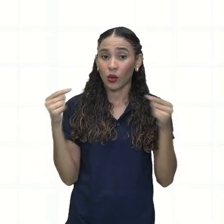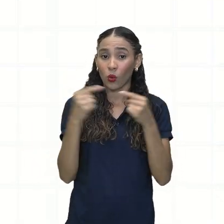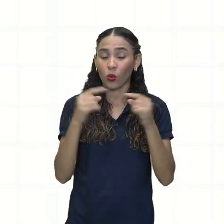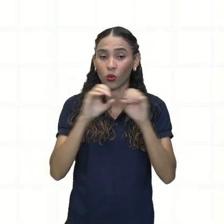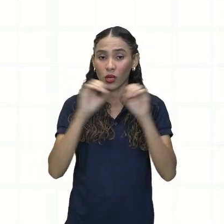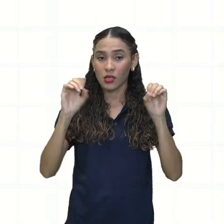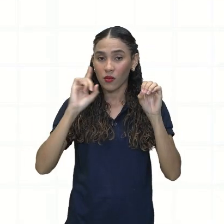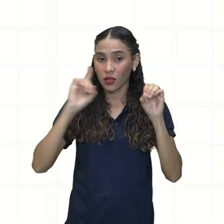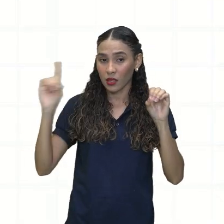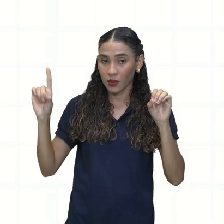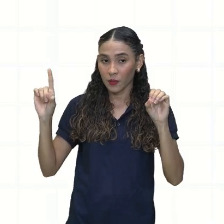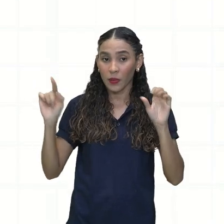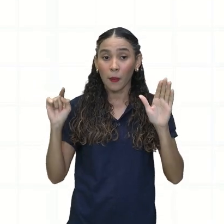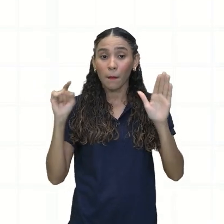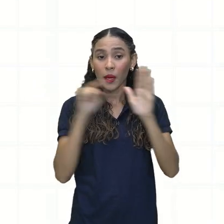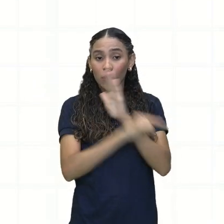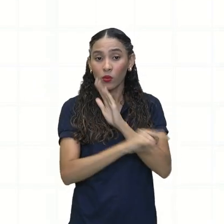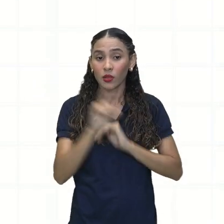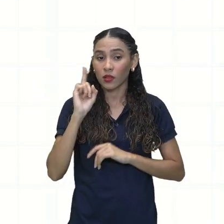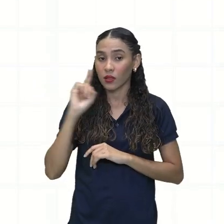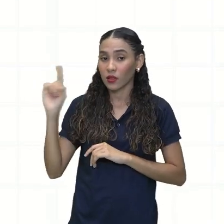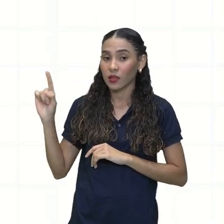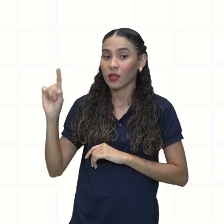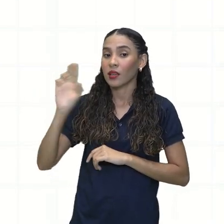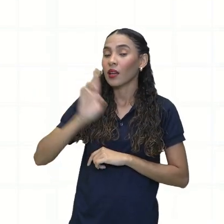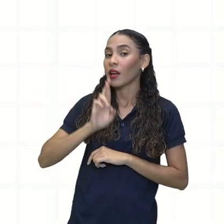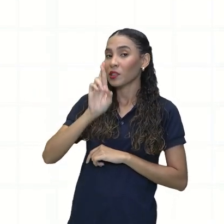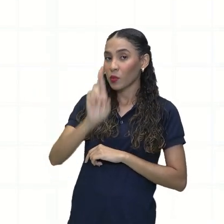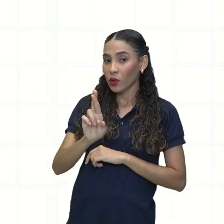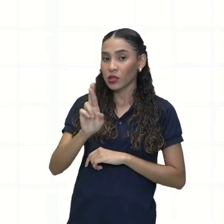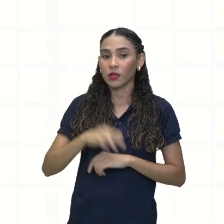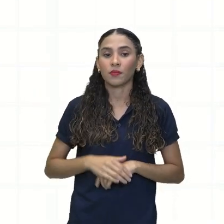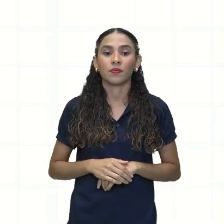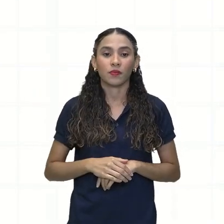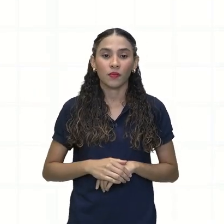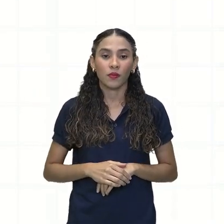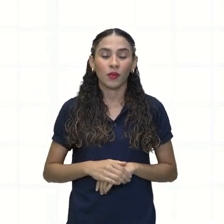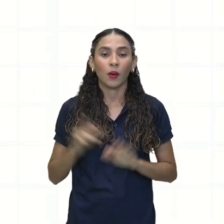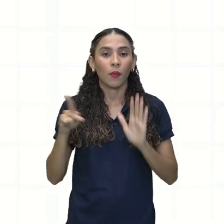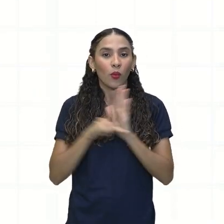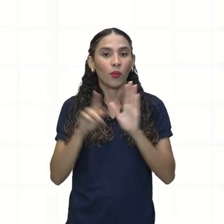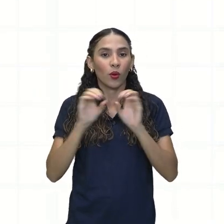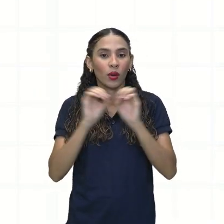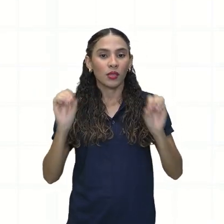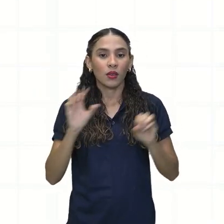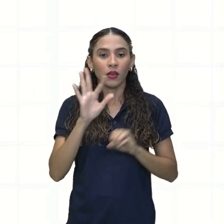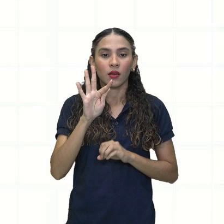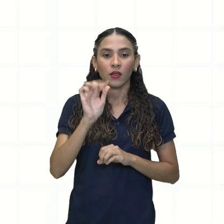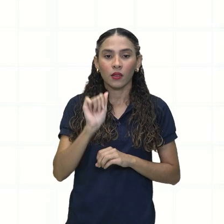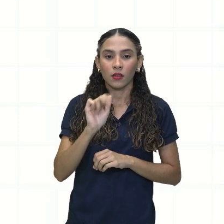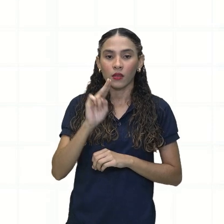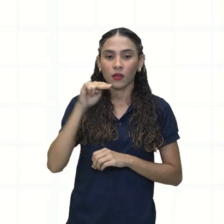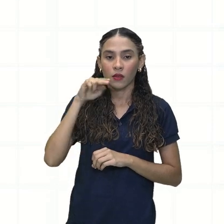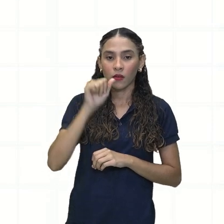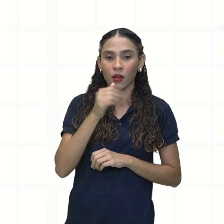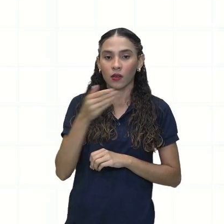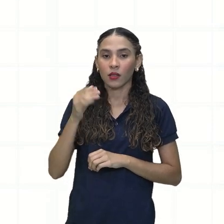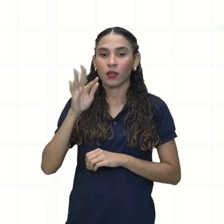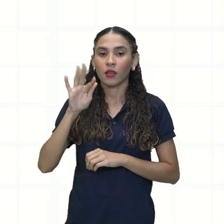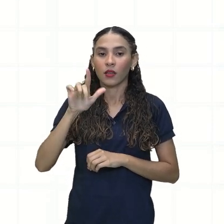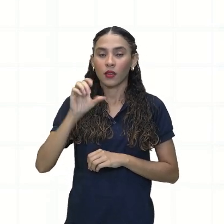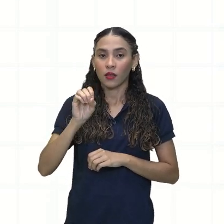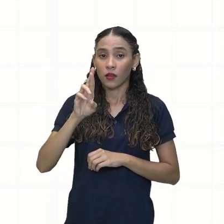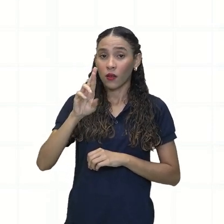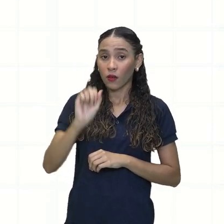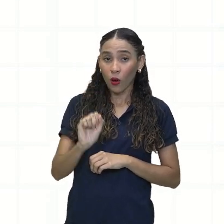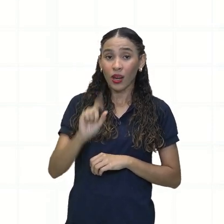oração? Está aqui a minha pergunta. A resposta para isso está na própria oração. fauna e flora.